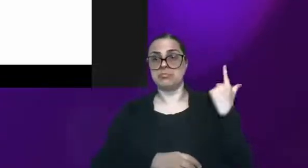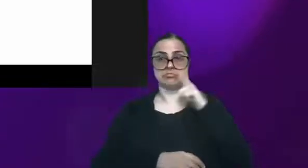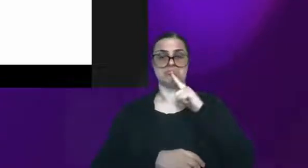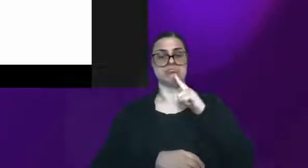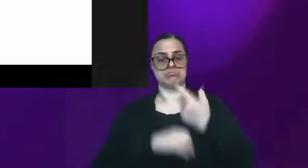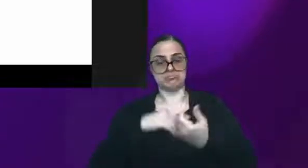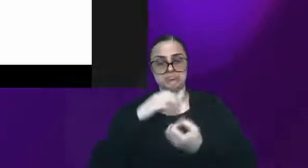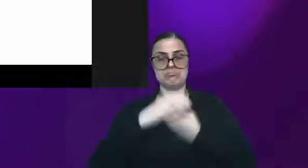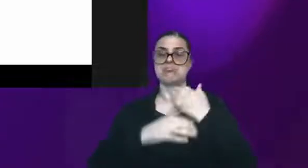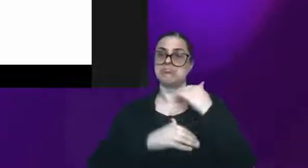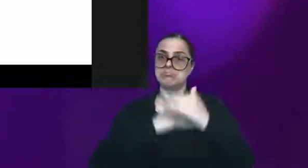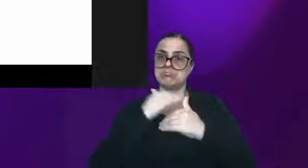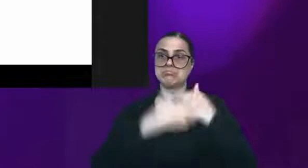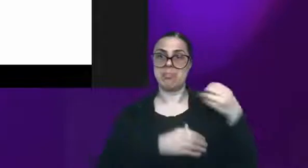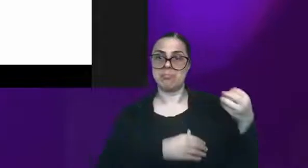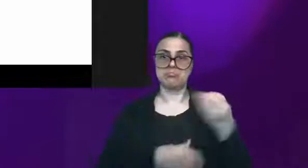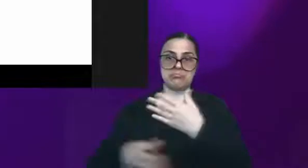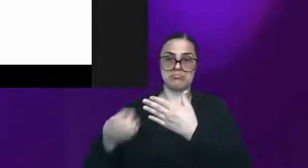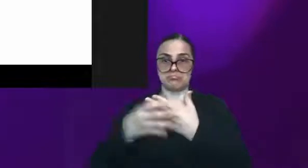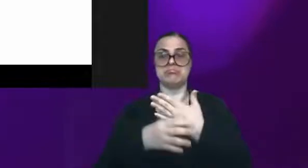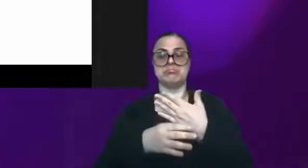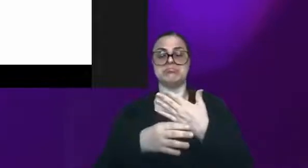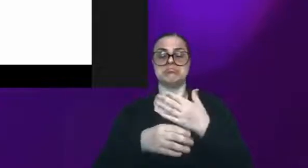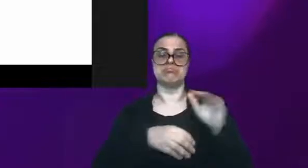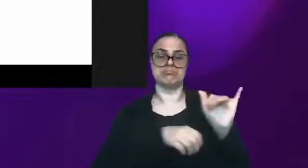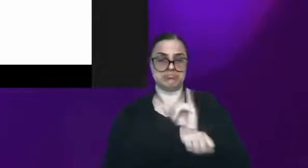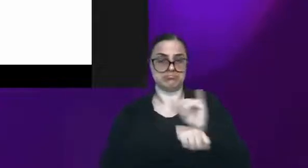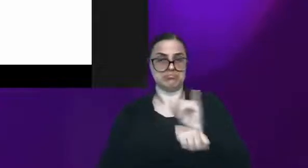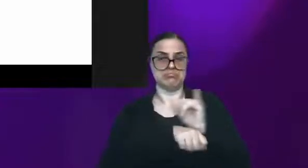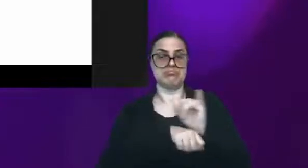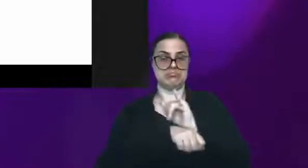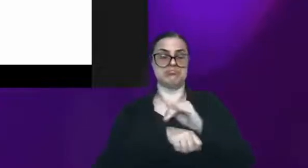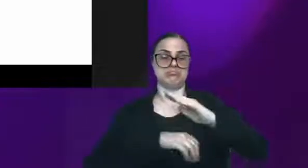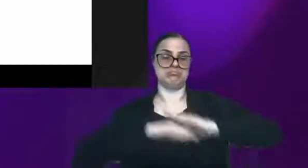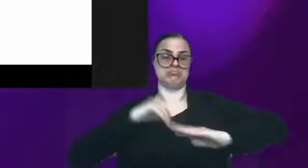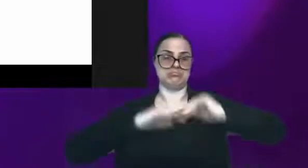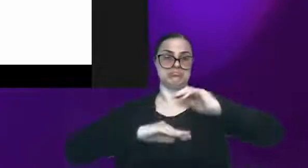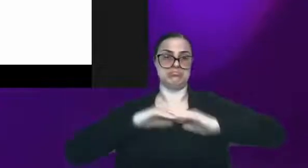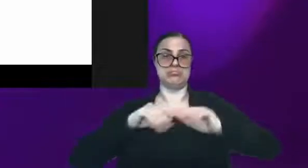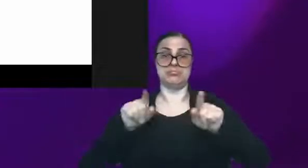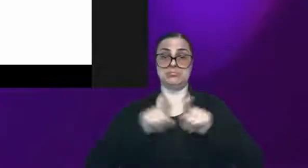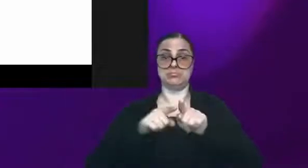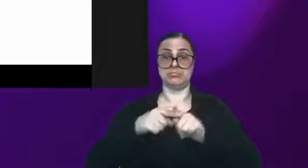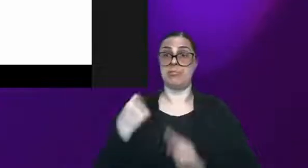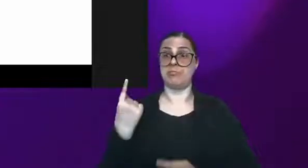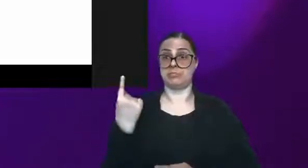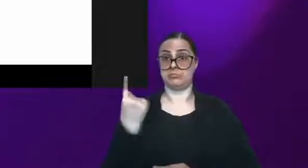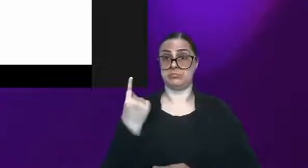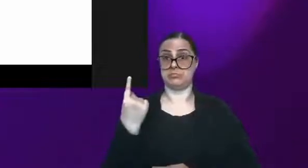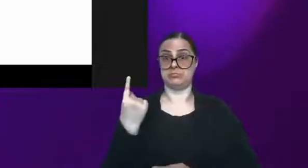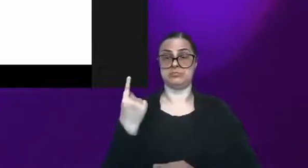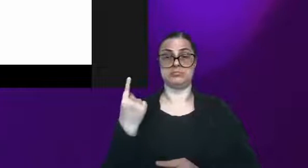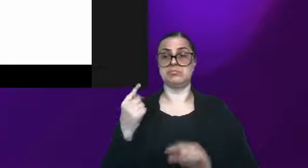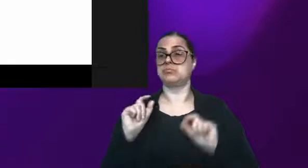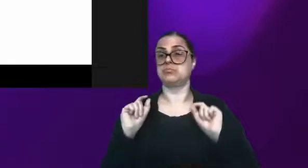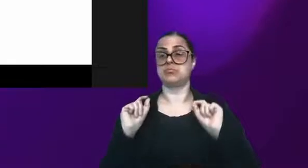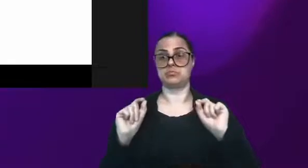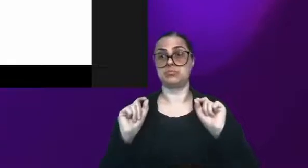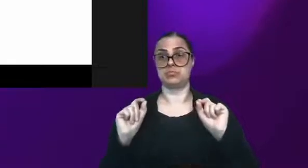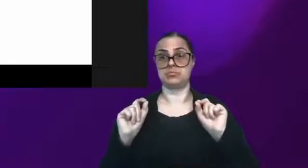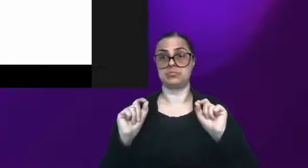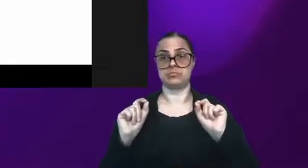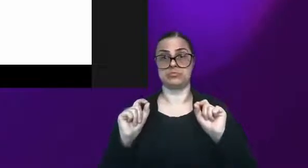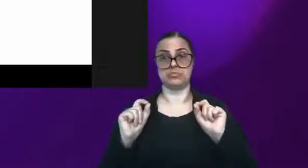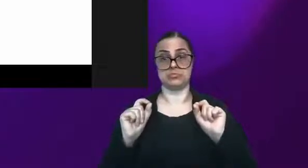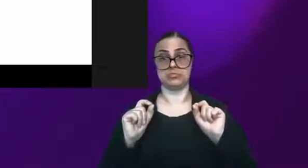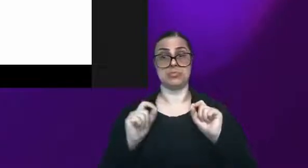surgiram novas indicações. E eu começava por falar do transplante hepático por colangiocarcinoma. E em relação ao colangiocarcinoma, a